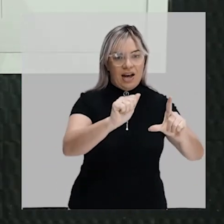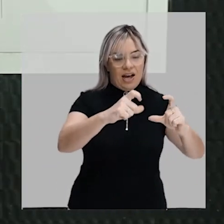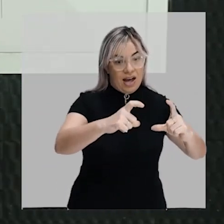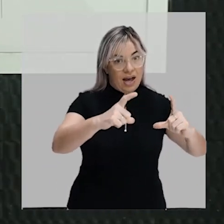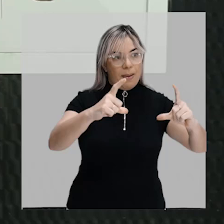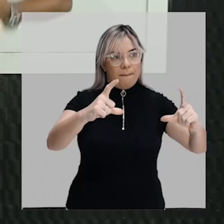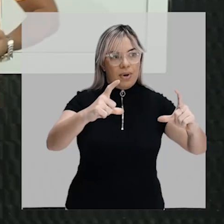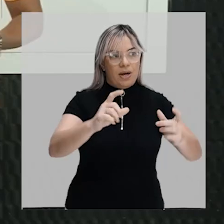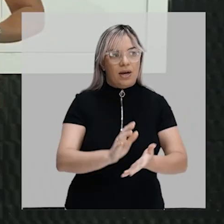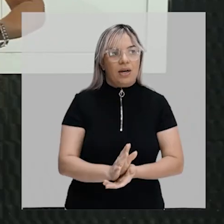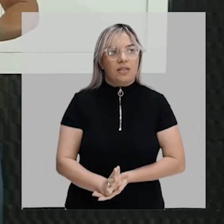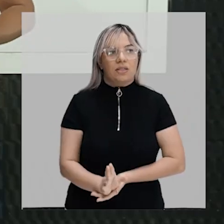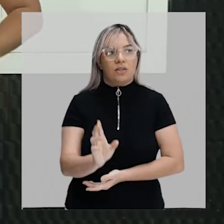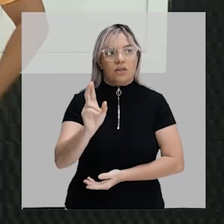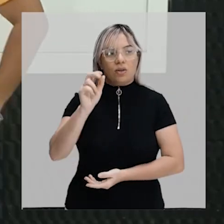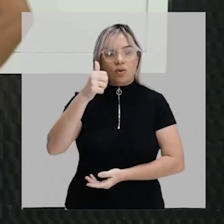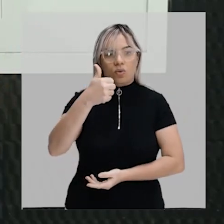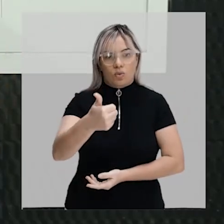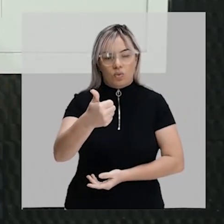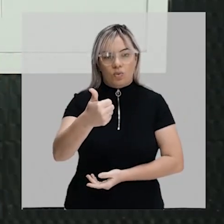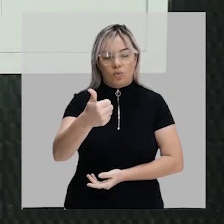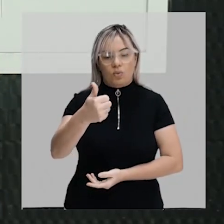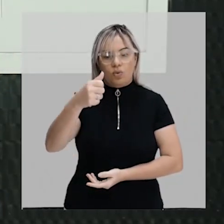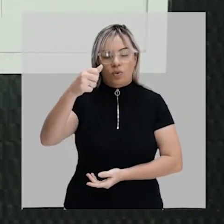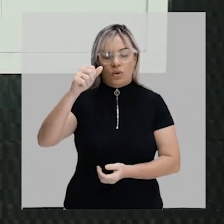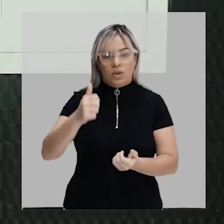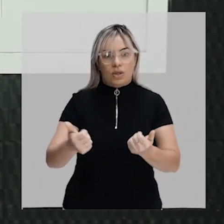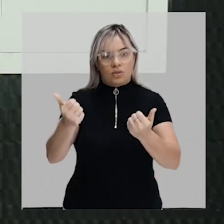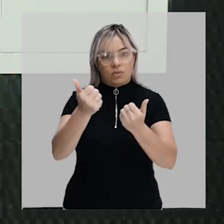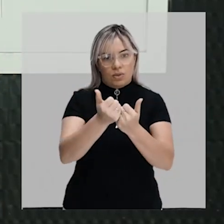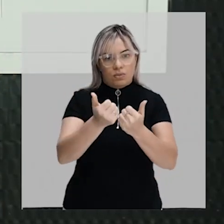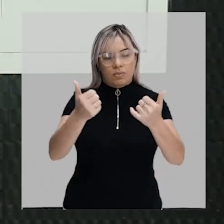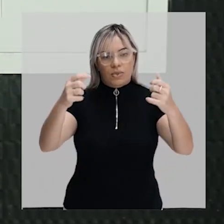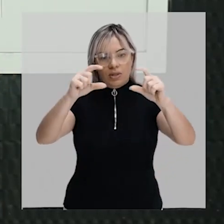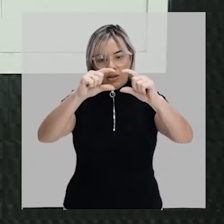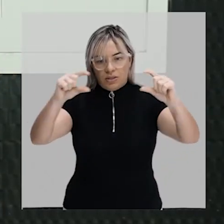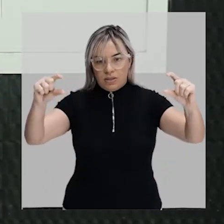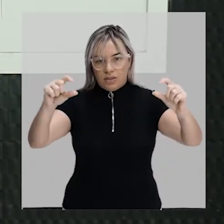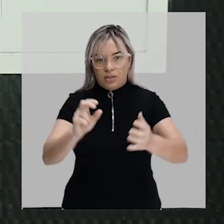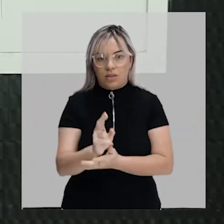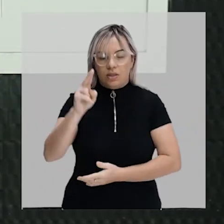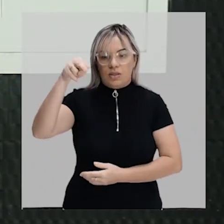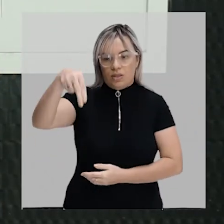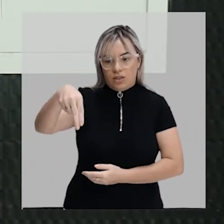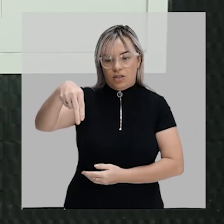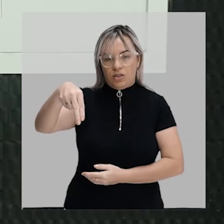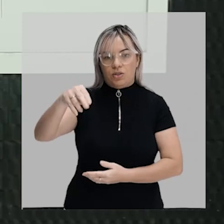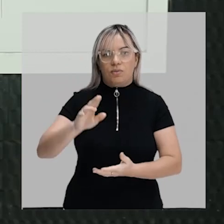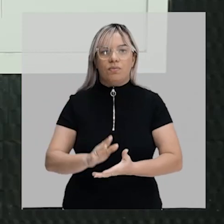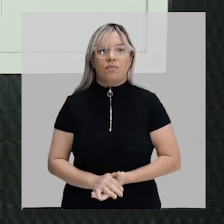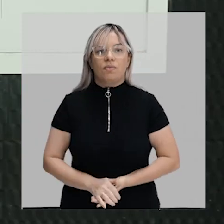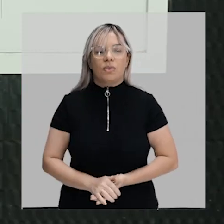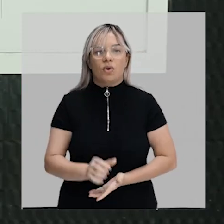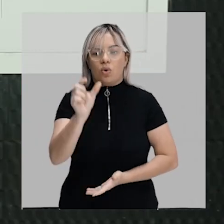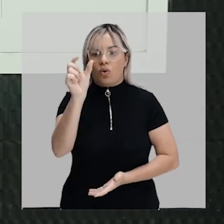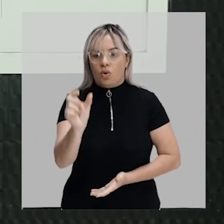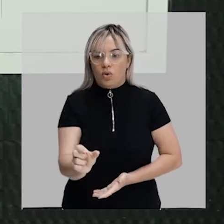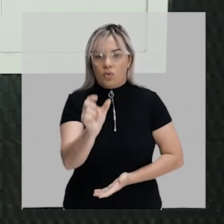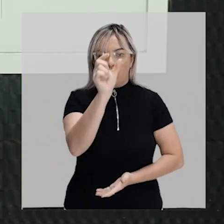representa o que uma linha Tá então vamos lá exemplos Então eu tenho uma matriz a